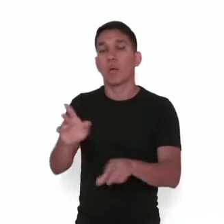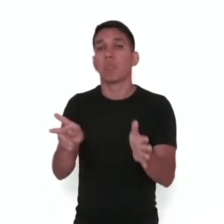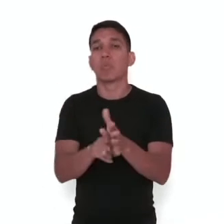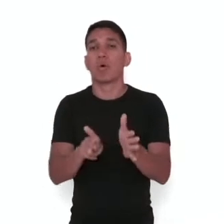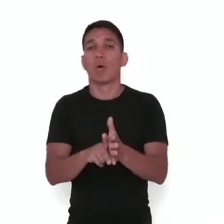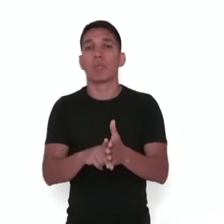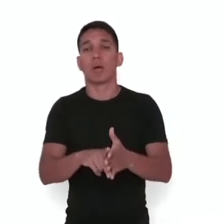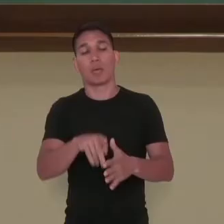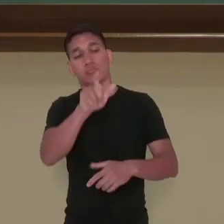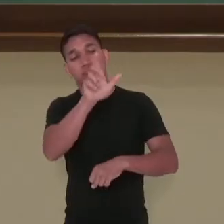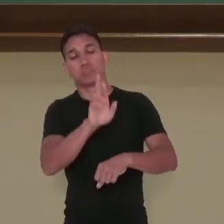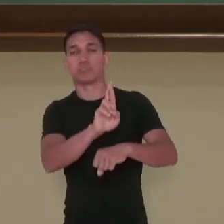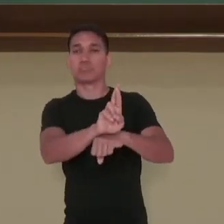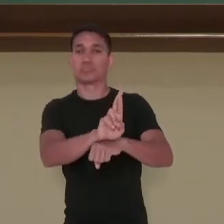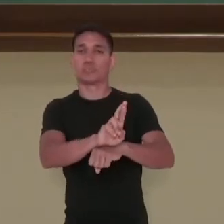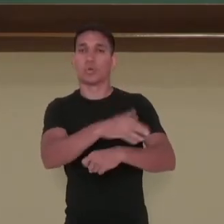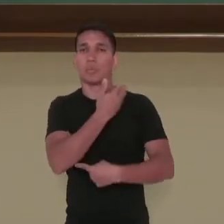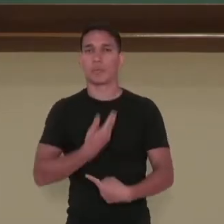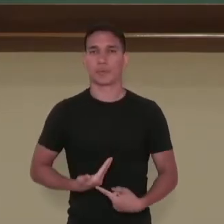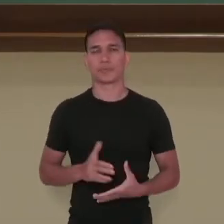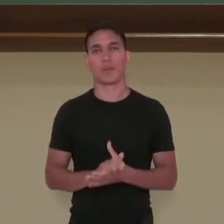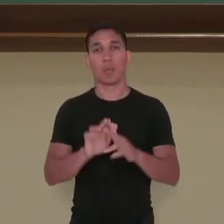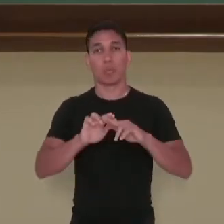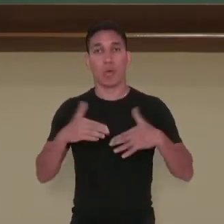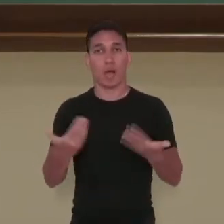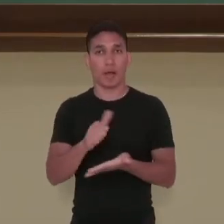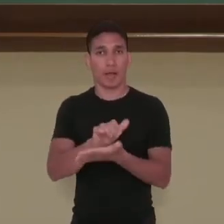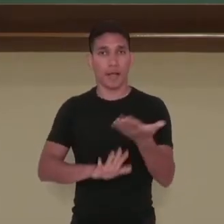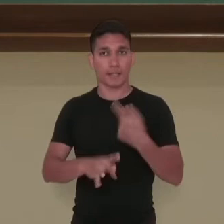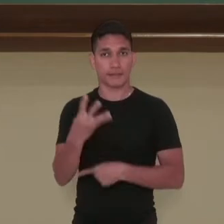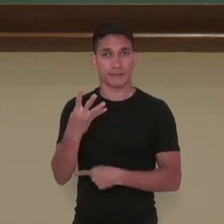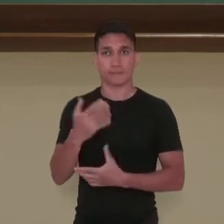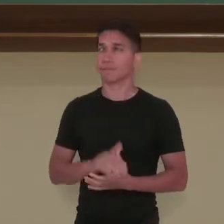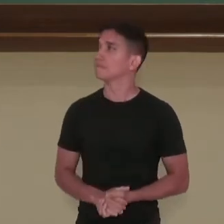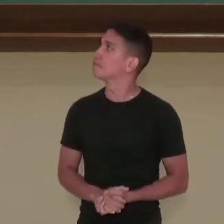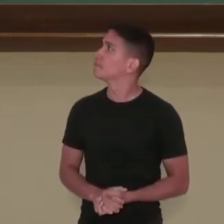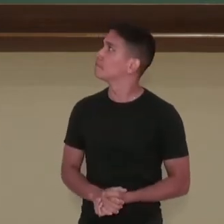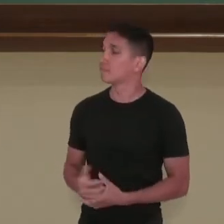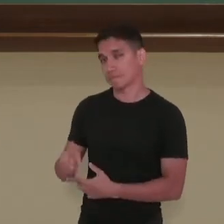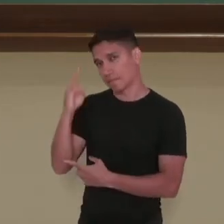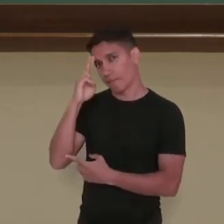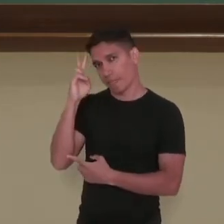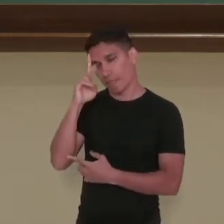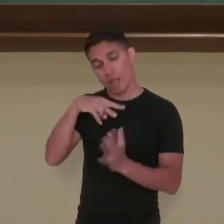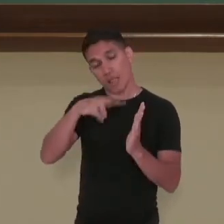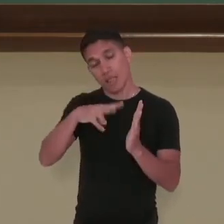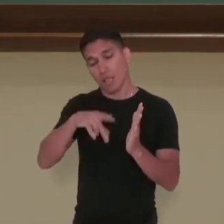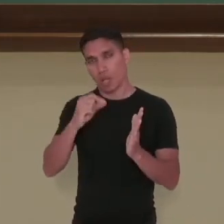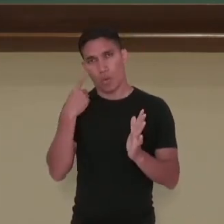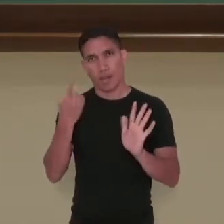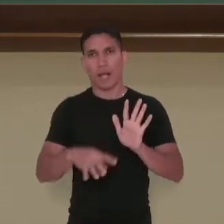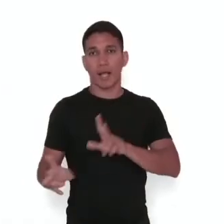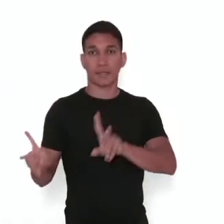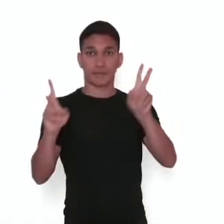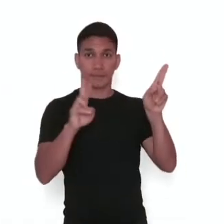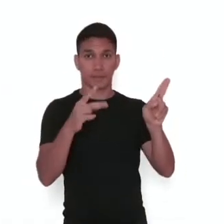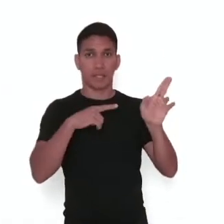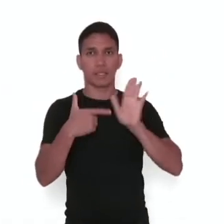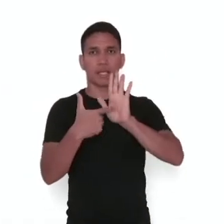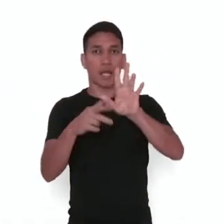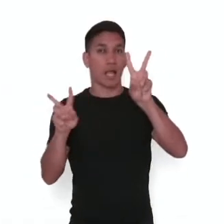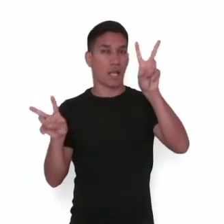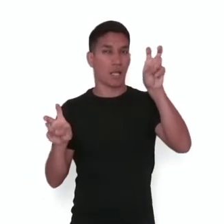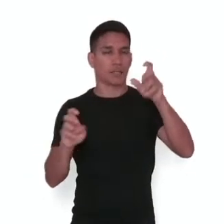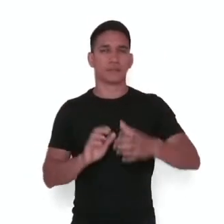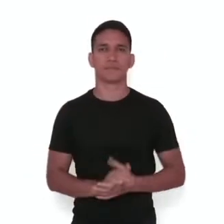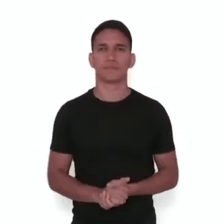públicos. Com isso, chegamos à atividade 4. Releia o trecho, entre